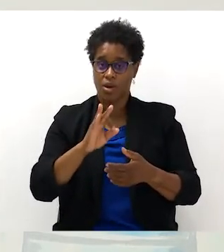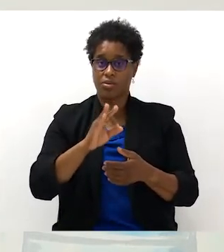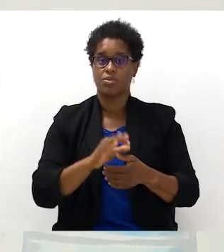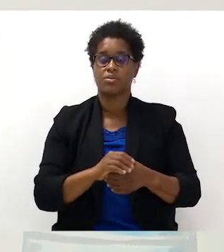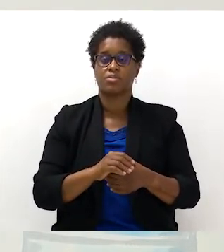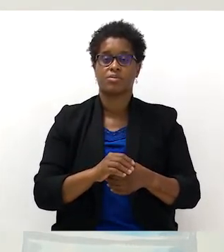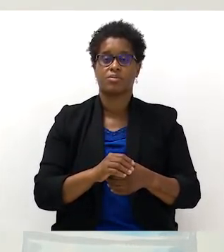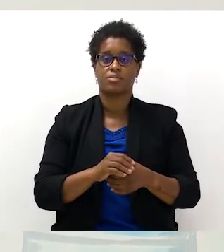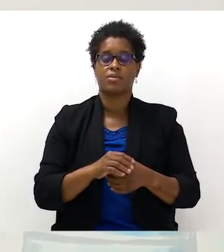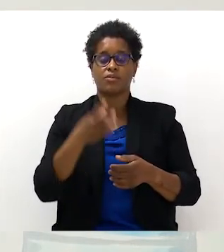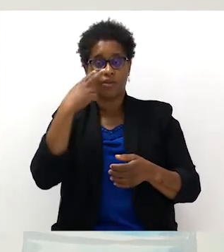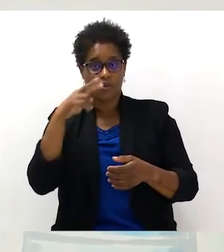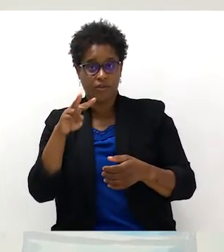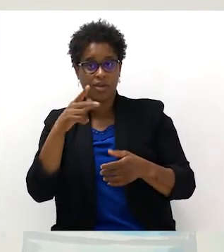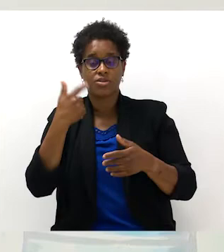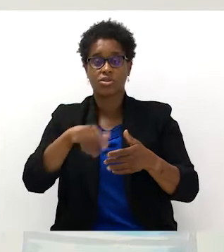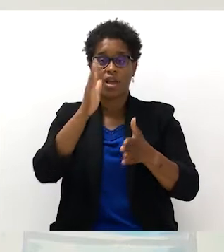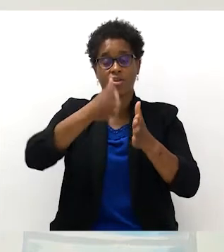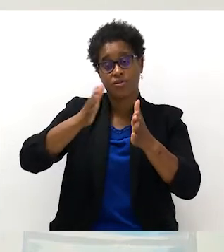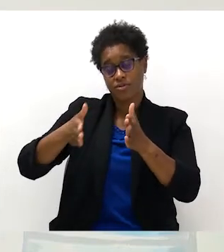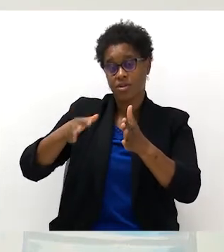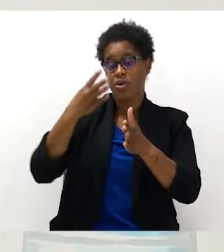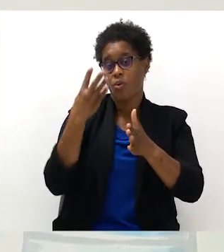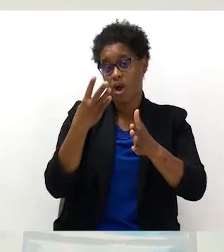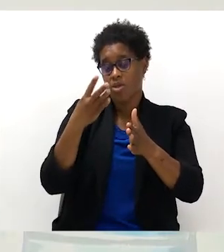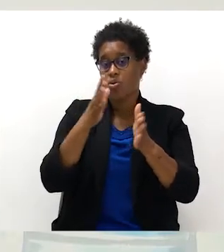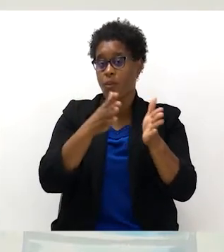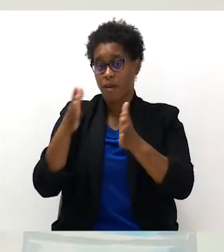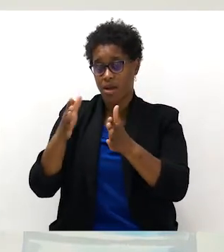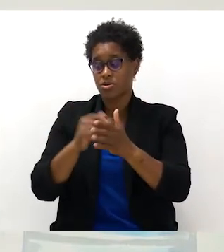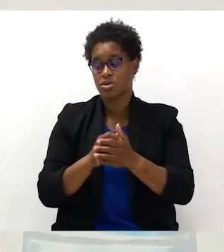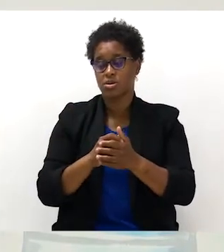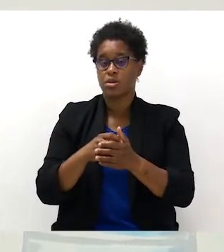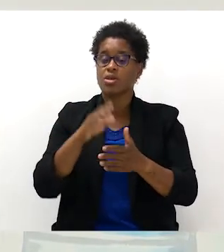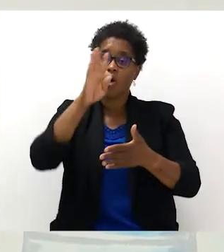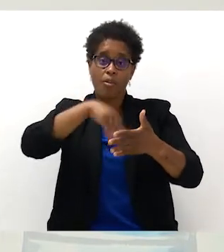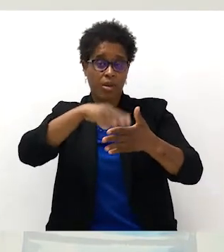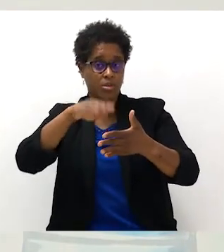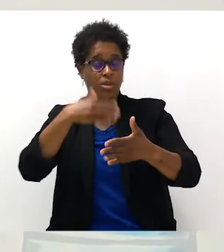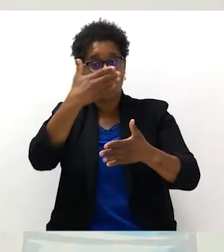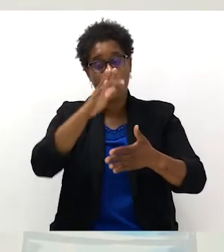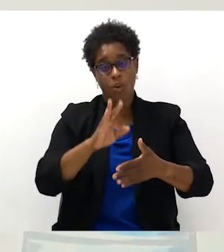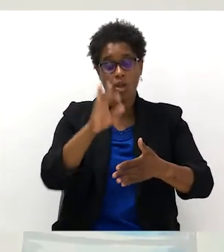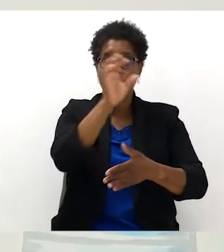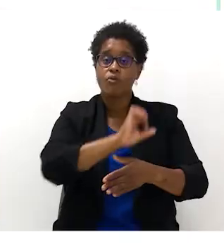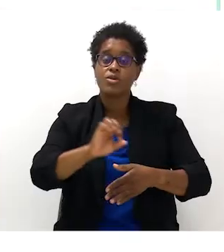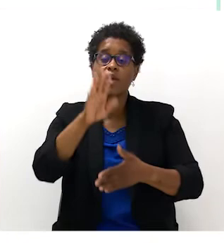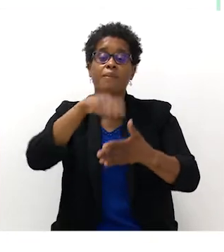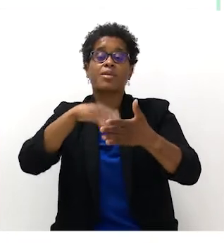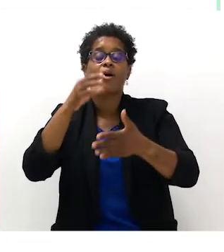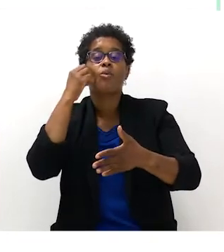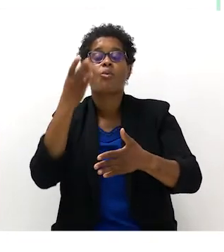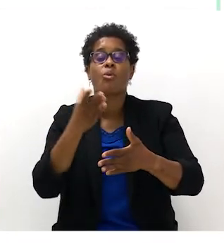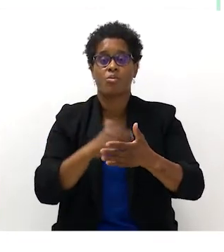1/4. Vamos ver, está dividido em 4 partes. Então, para pintar 1/4, vocês pintaram como?